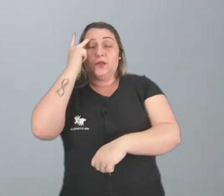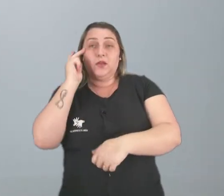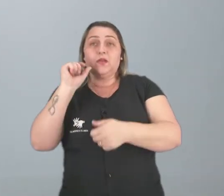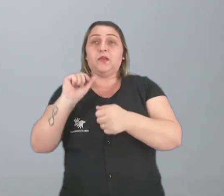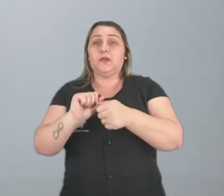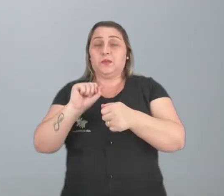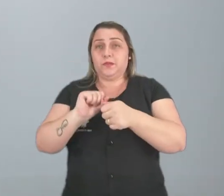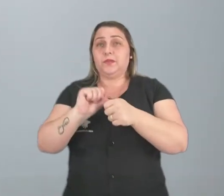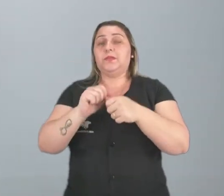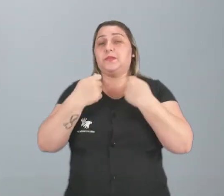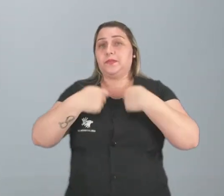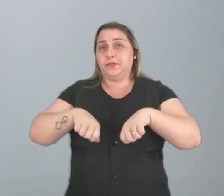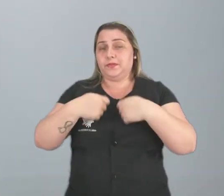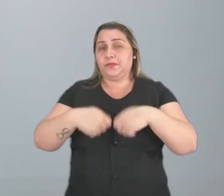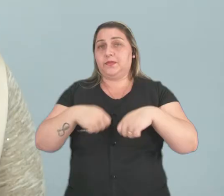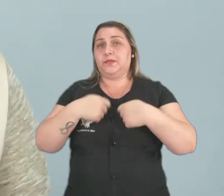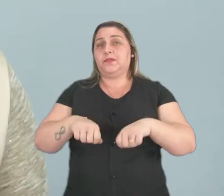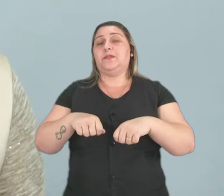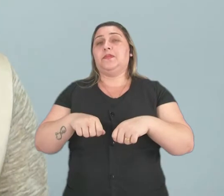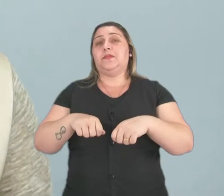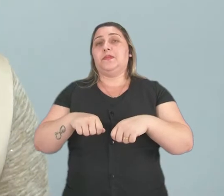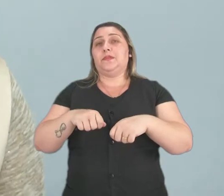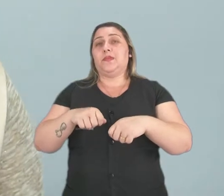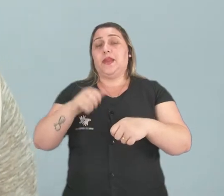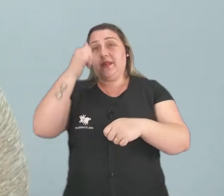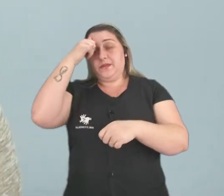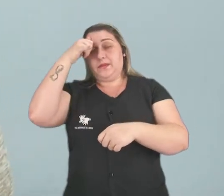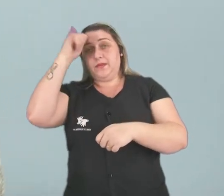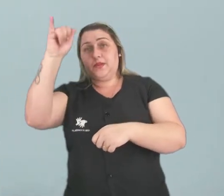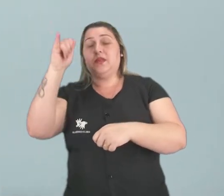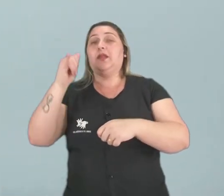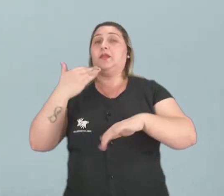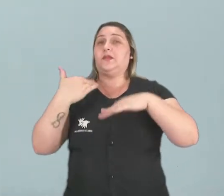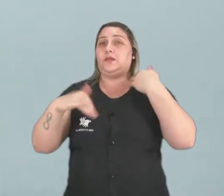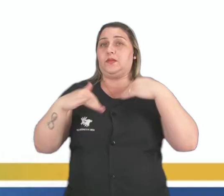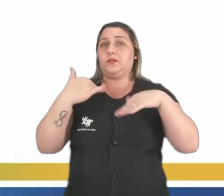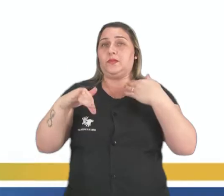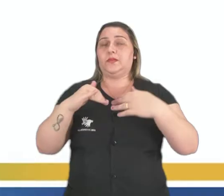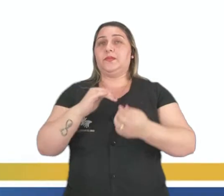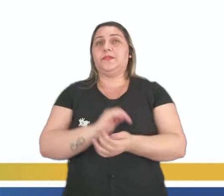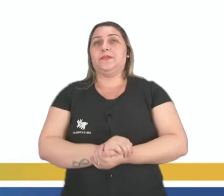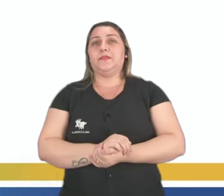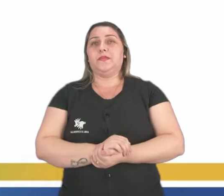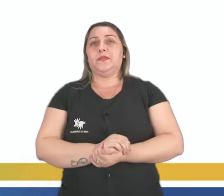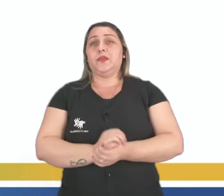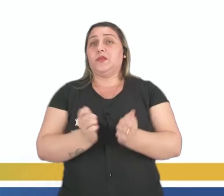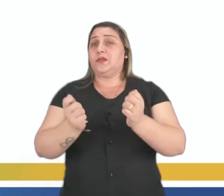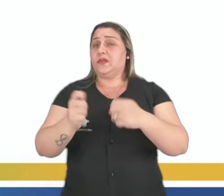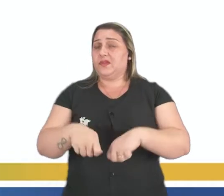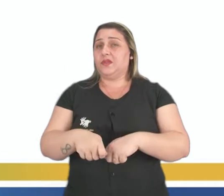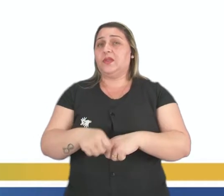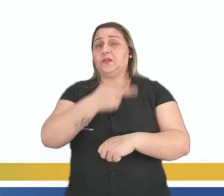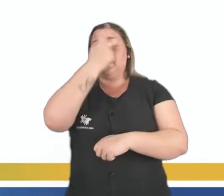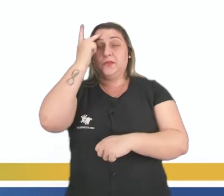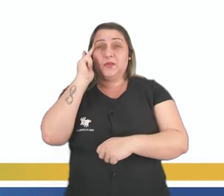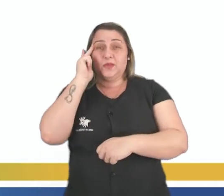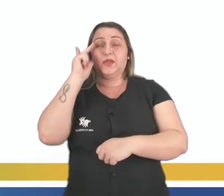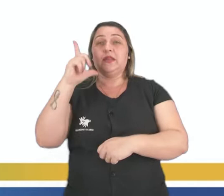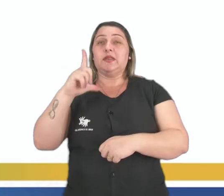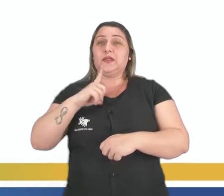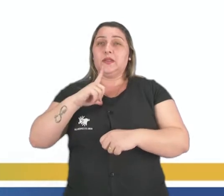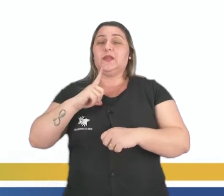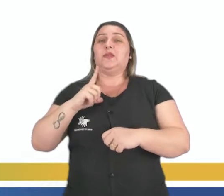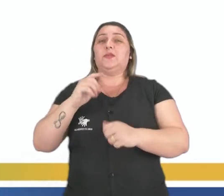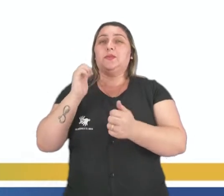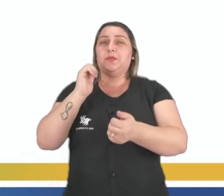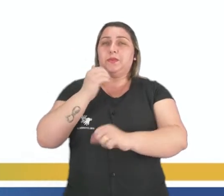façam esses tipos de movimentos, né? Então a gente vai ver um pouquinho sobre isso. Não há como negar que pessoas que dedicam à